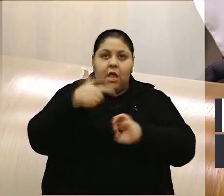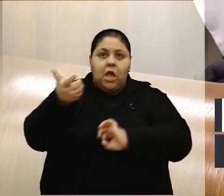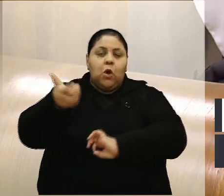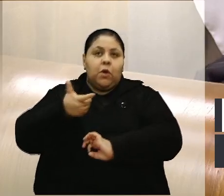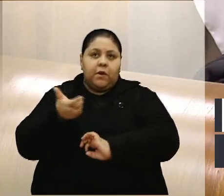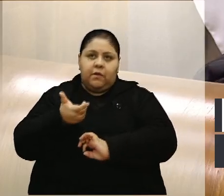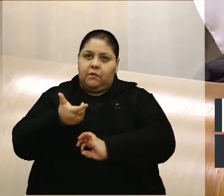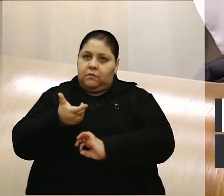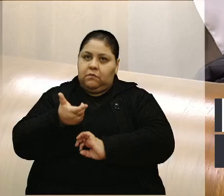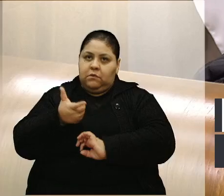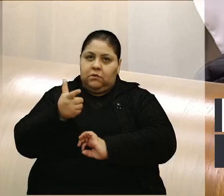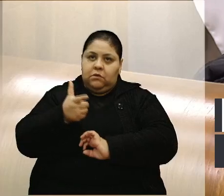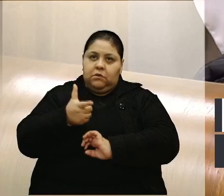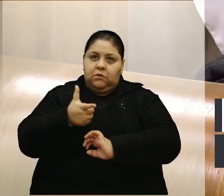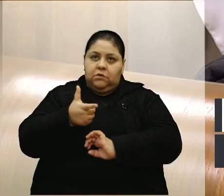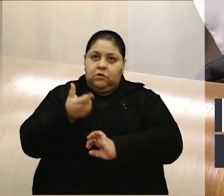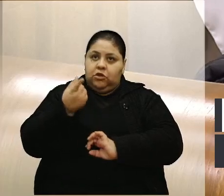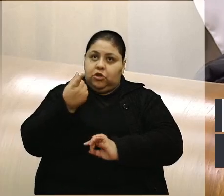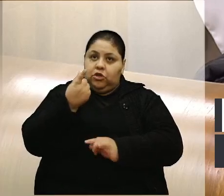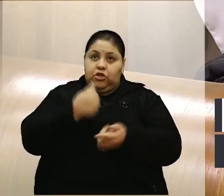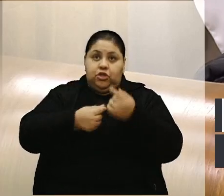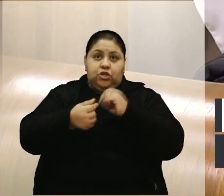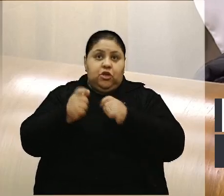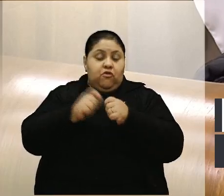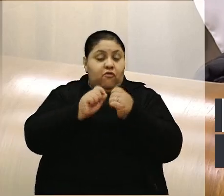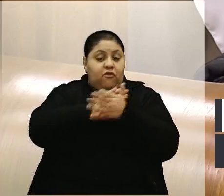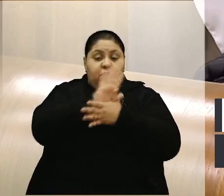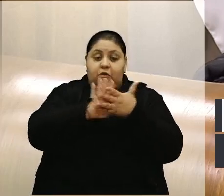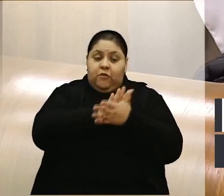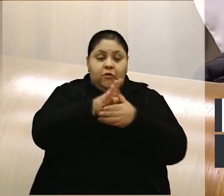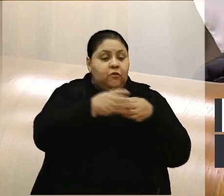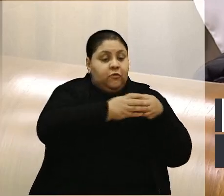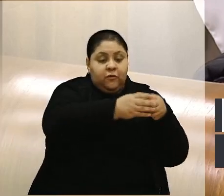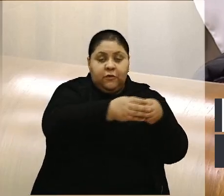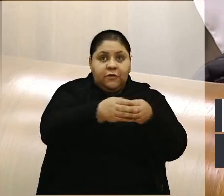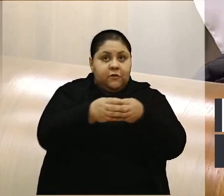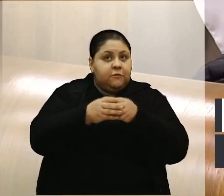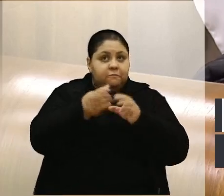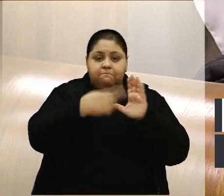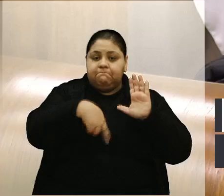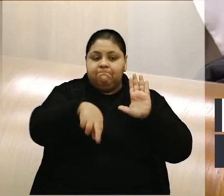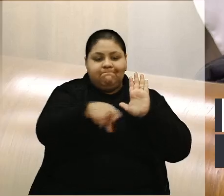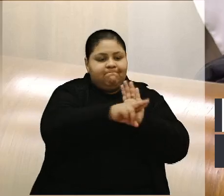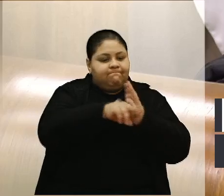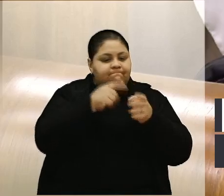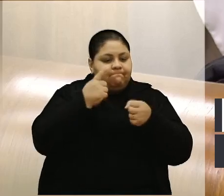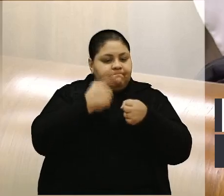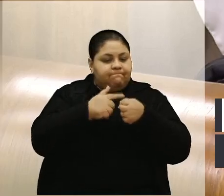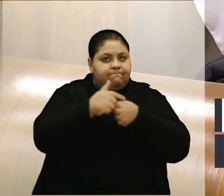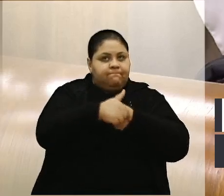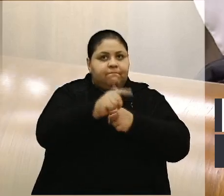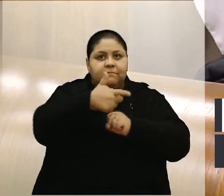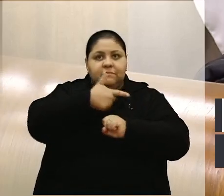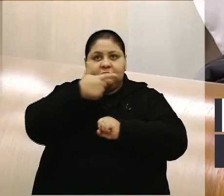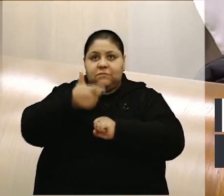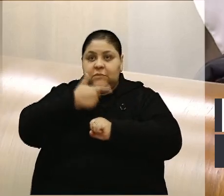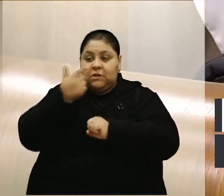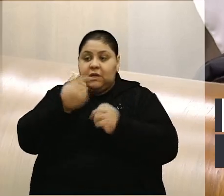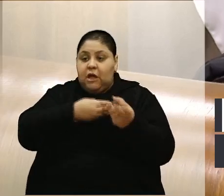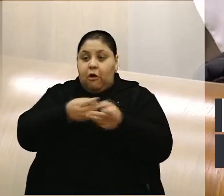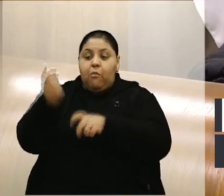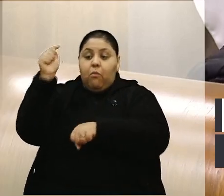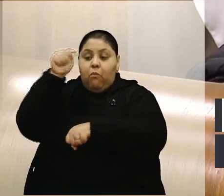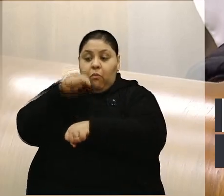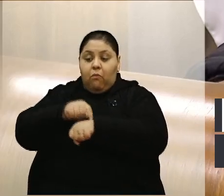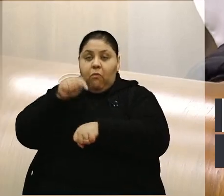quero... Sem dinheiro não se faz nada. Com as equipes da Secretaria de Obras, nós não vamos recuperar a cidade. E eu estou falando isso há tempo.